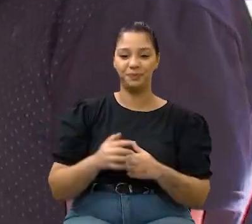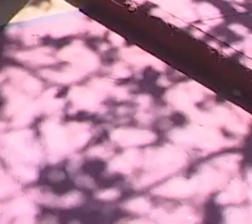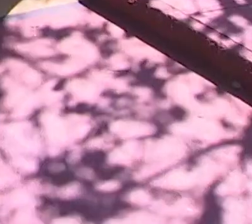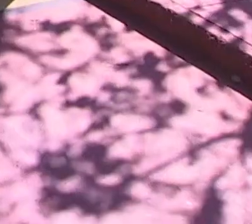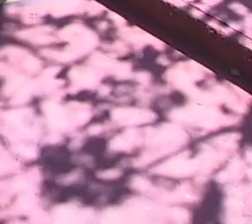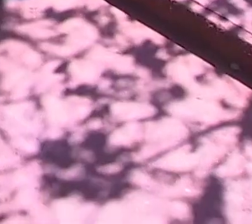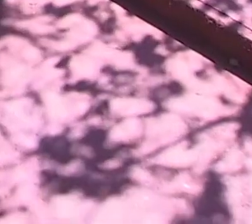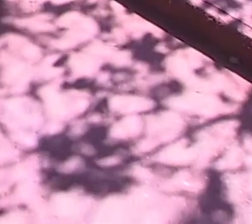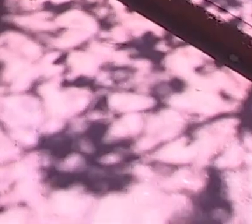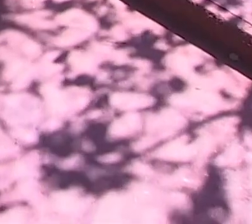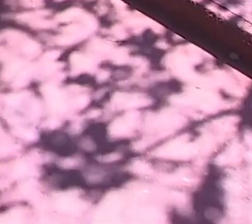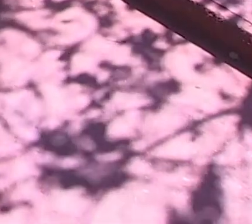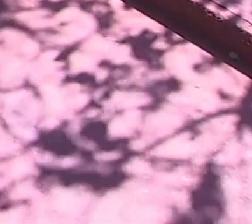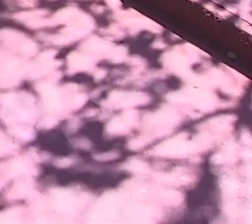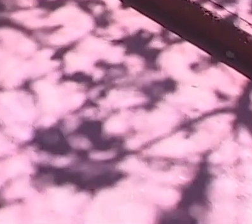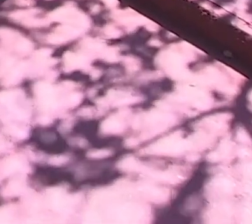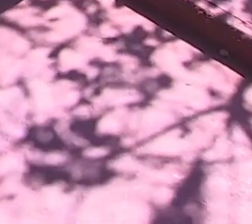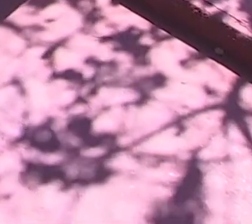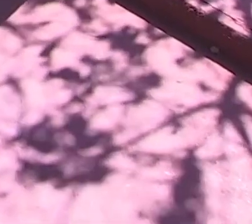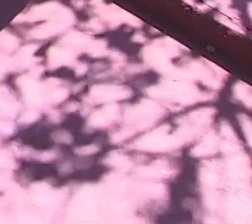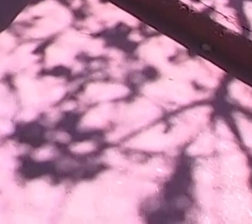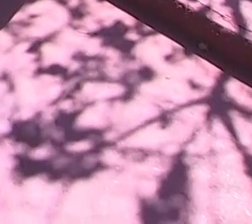Malha.